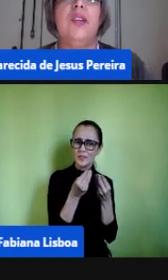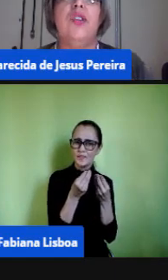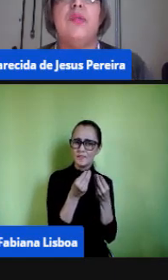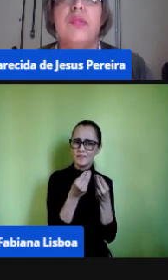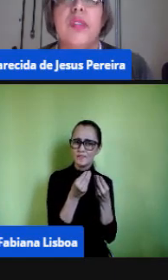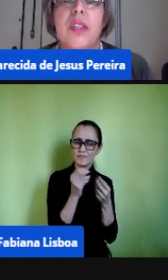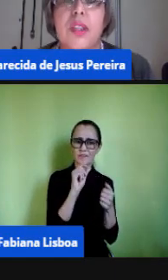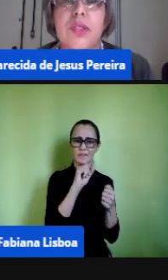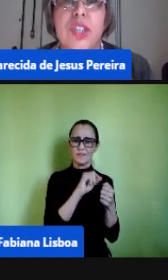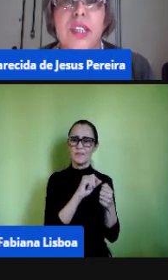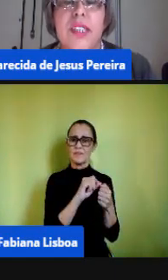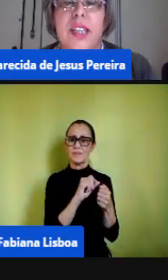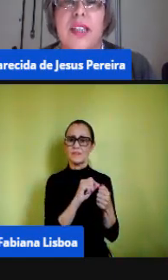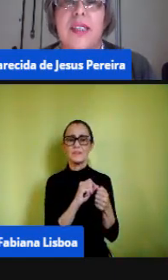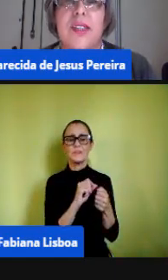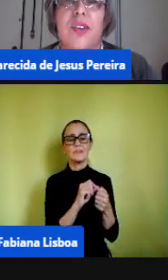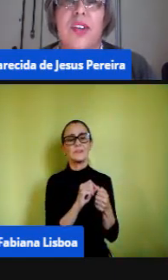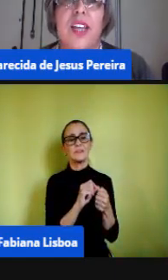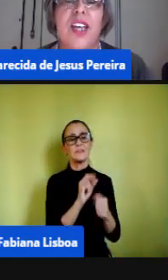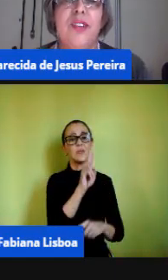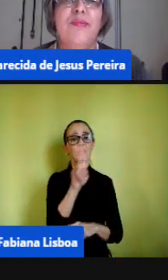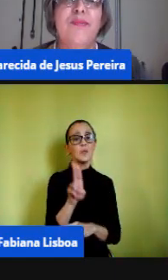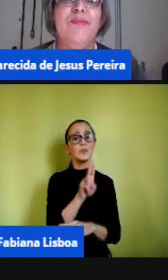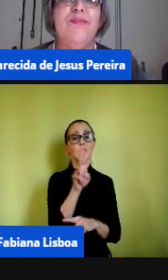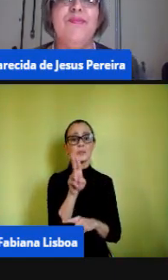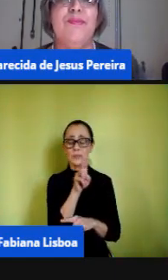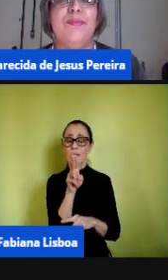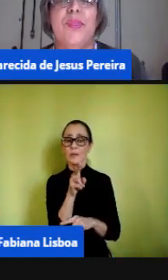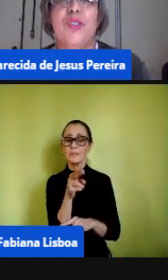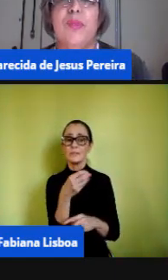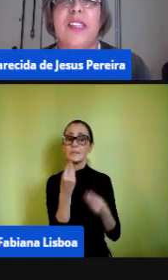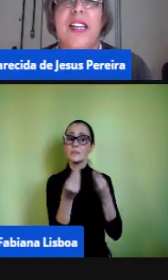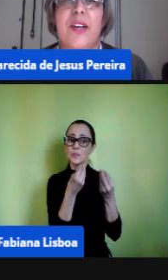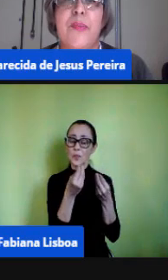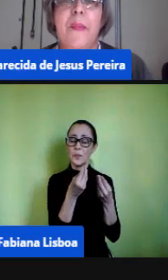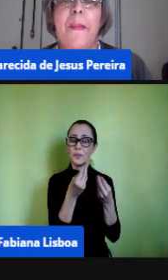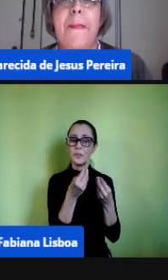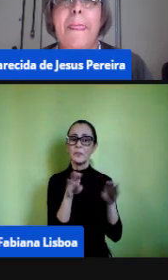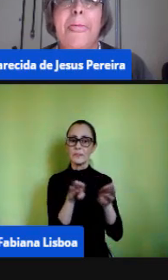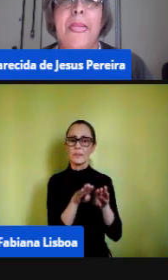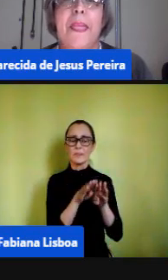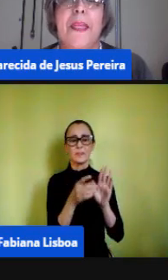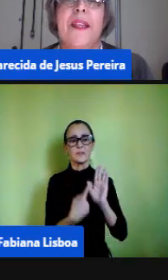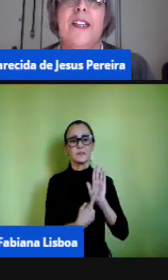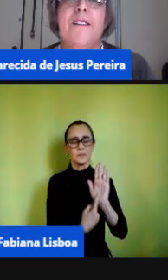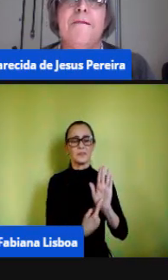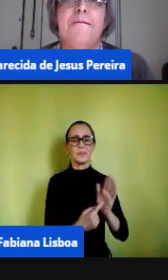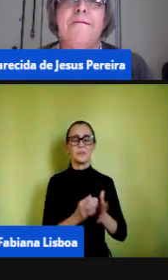confeccioná-la e como irão utilizá-las, ok? Pode passar.